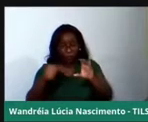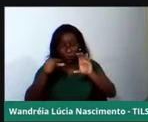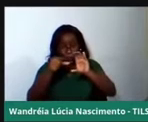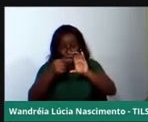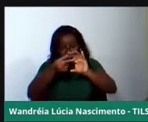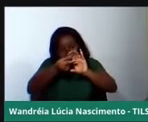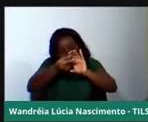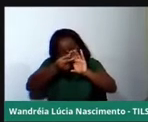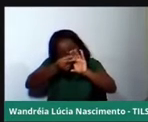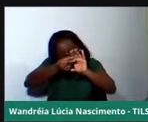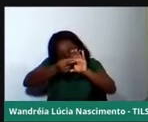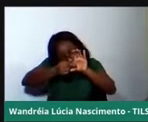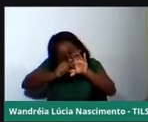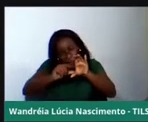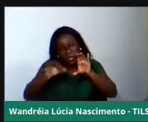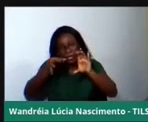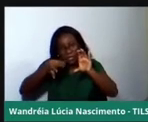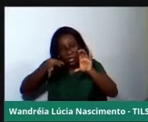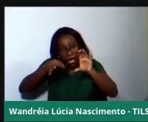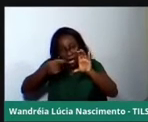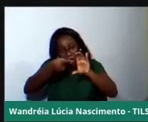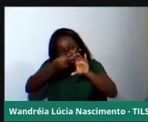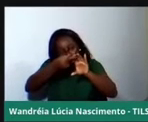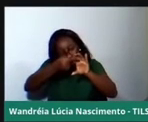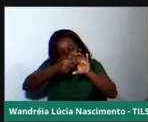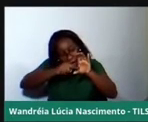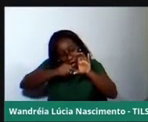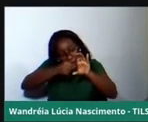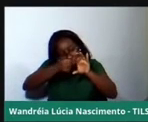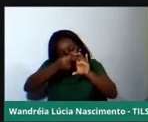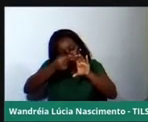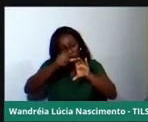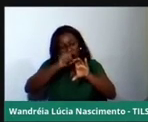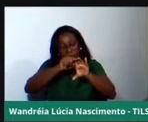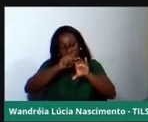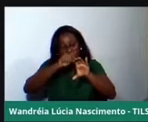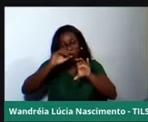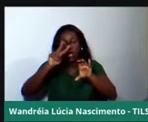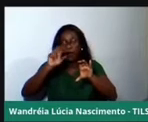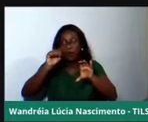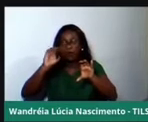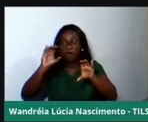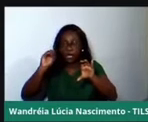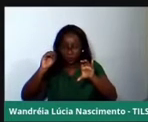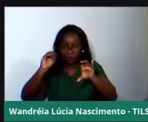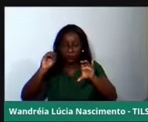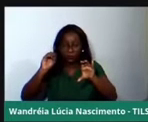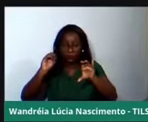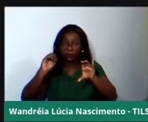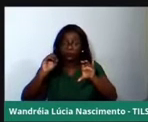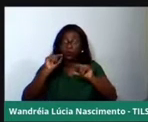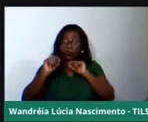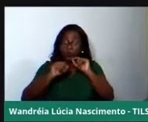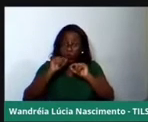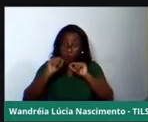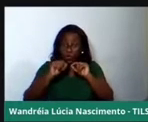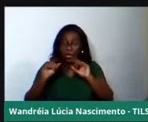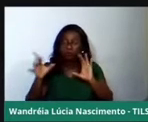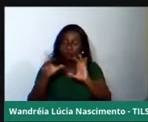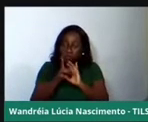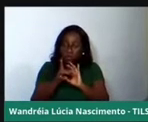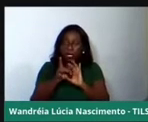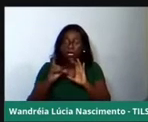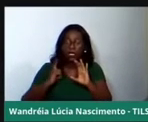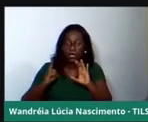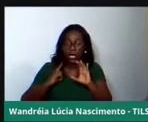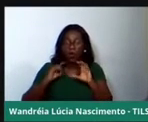células de epitélio pavimentoso simples que reveste internamente os vasos sanguíneos. Ele pertence à túnica íntima e o